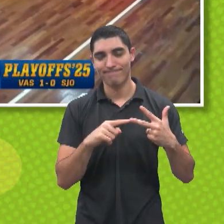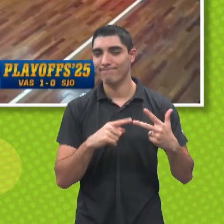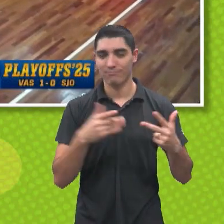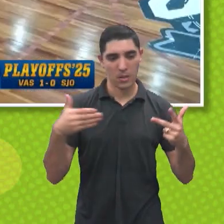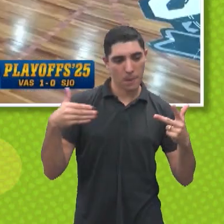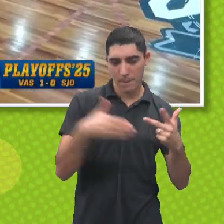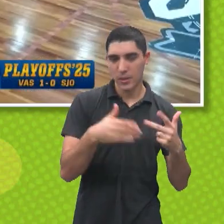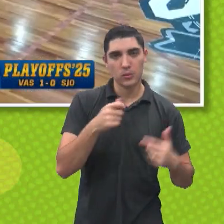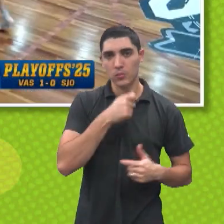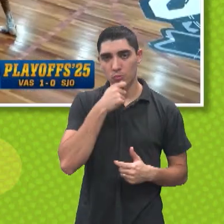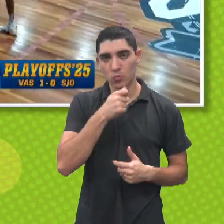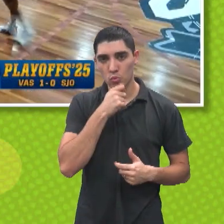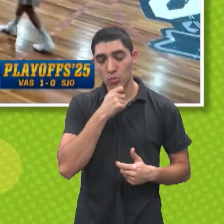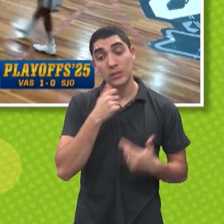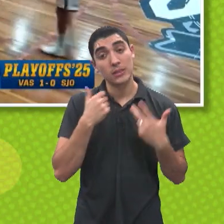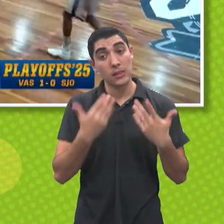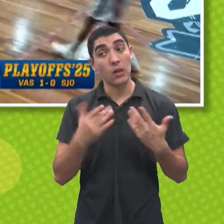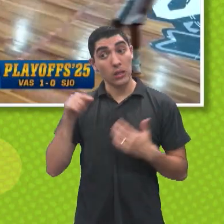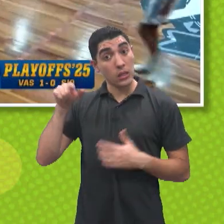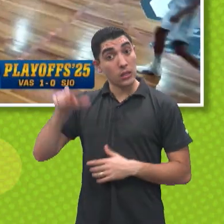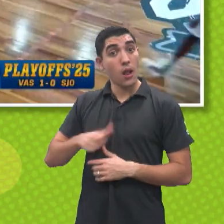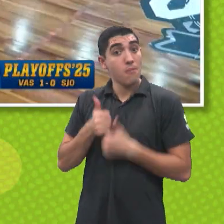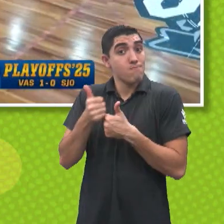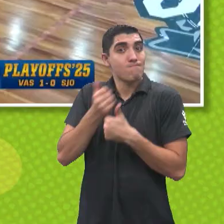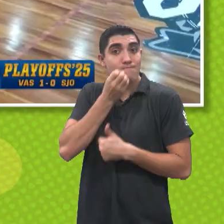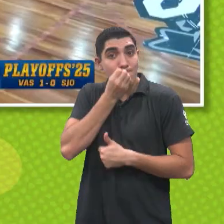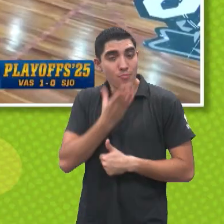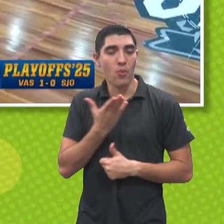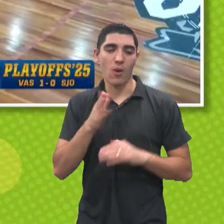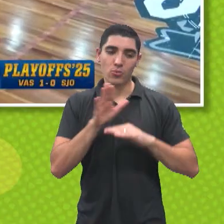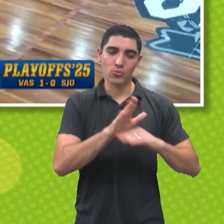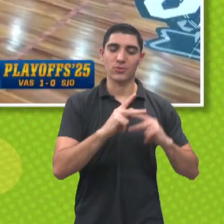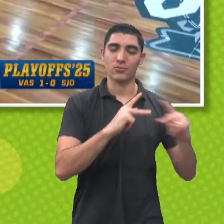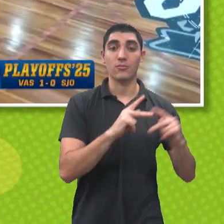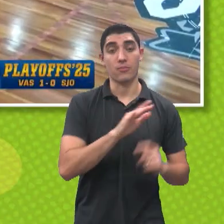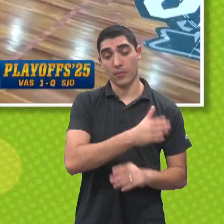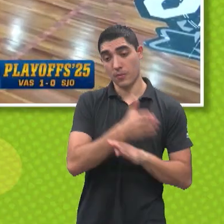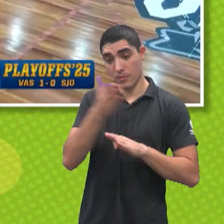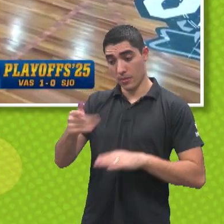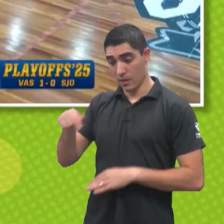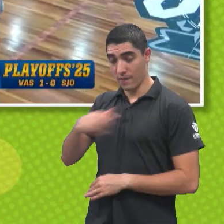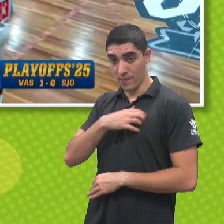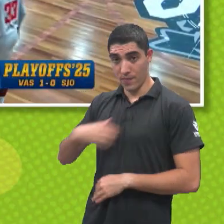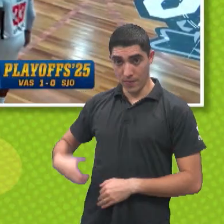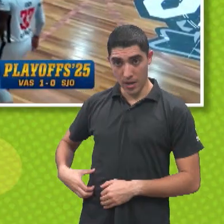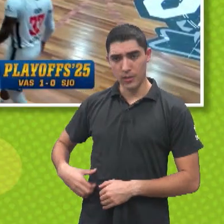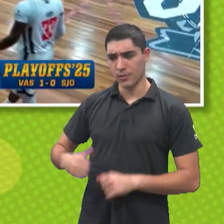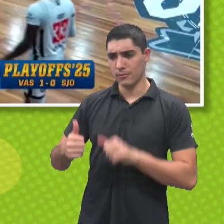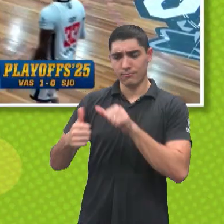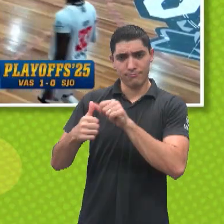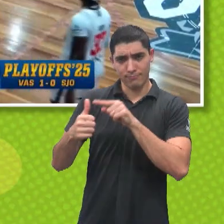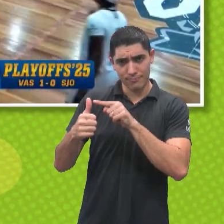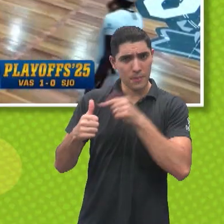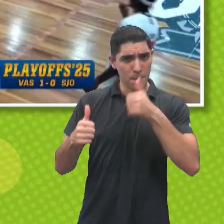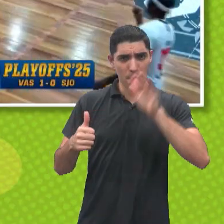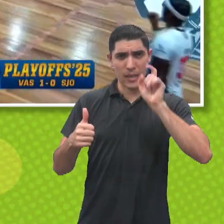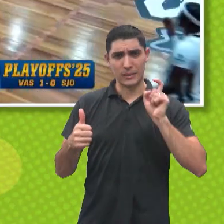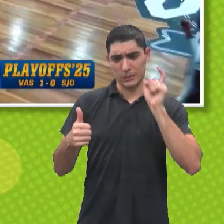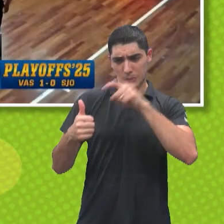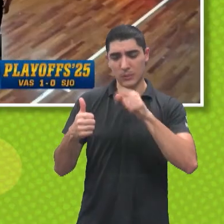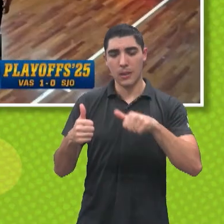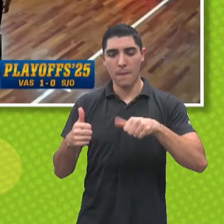do time. É um jogador que vinha sendo importante para a equipe do São José. Pelo lado da equipe do Vasco, o principal pontuador do jogo,